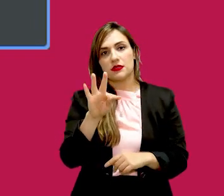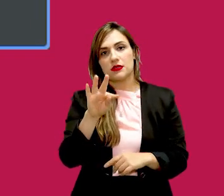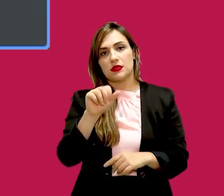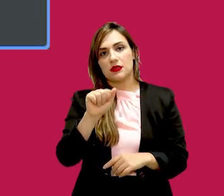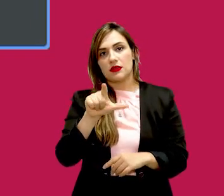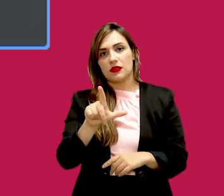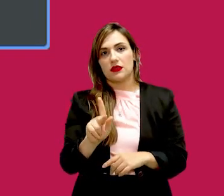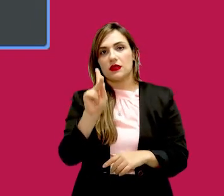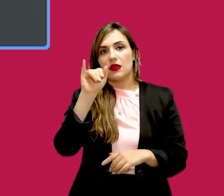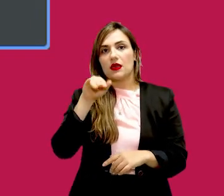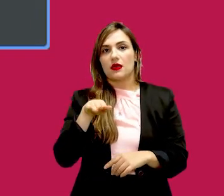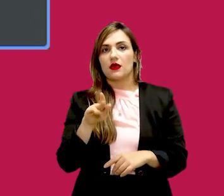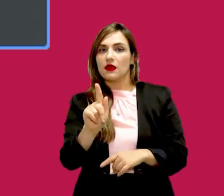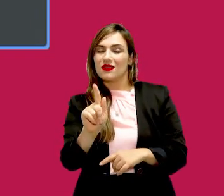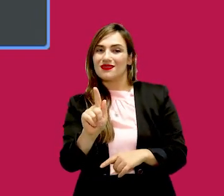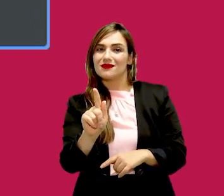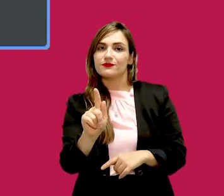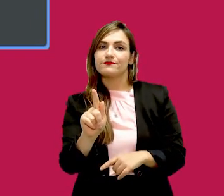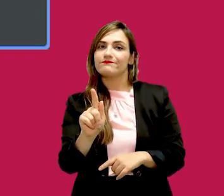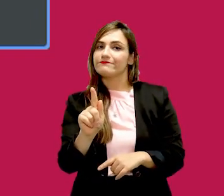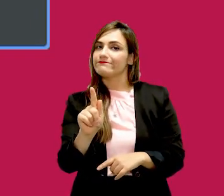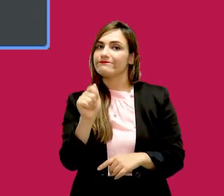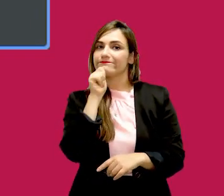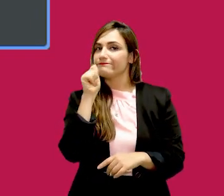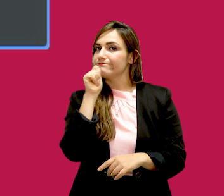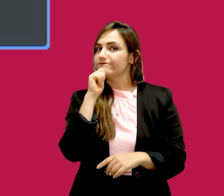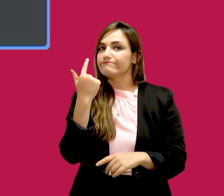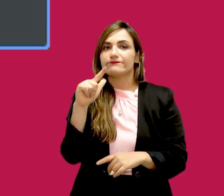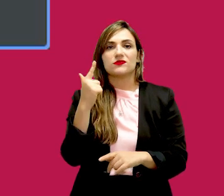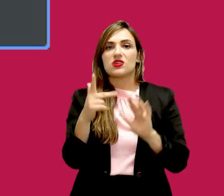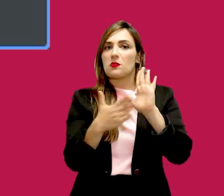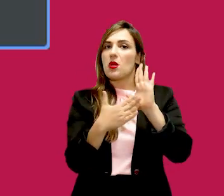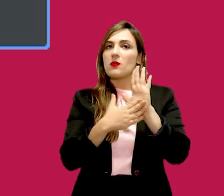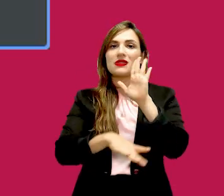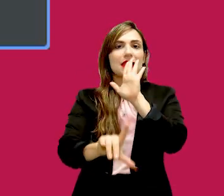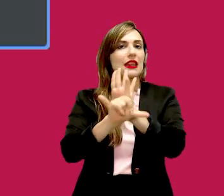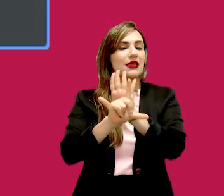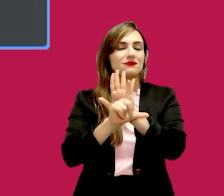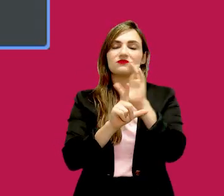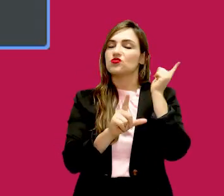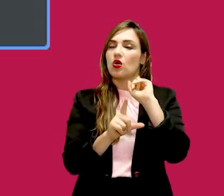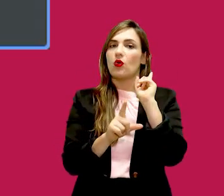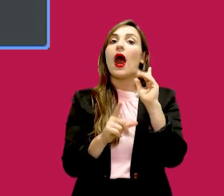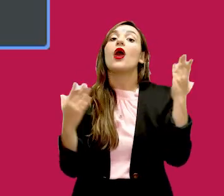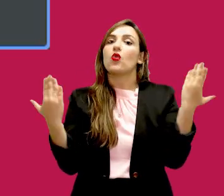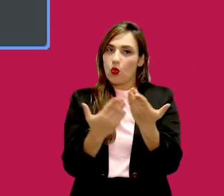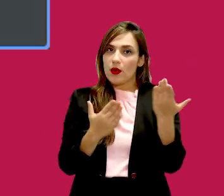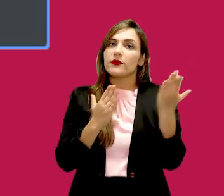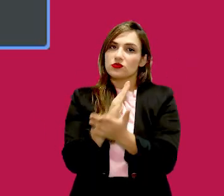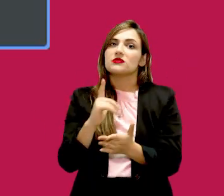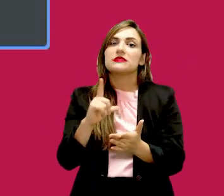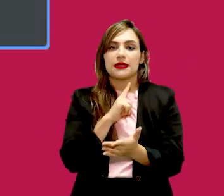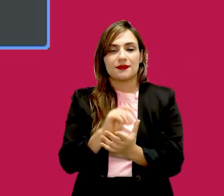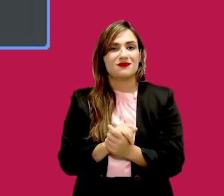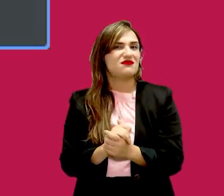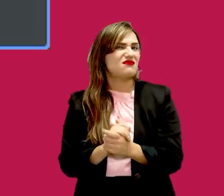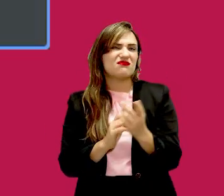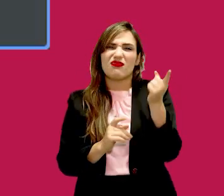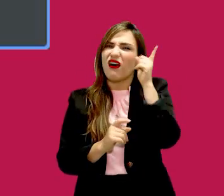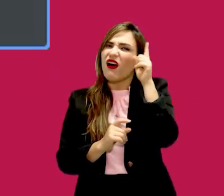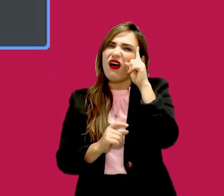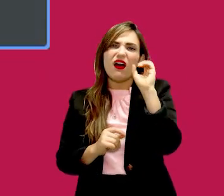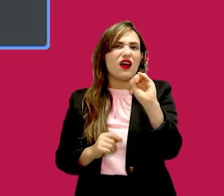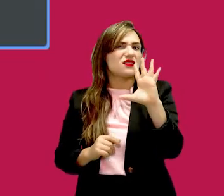condutas que ainda não estavam tipificadas e que acontecem diariamente, né?